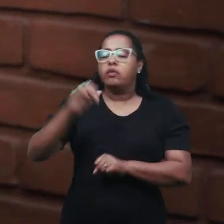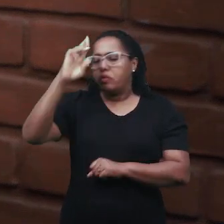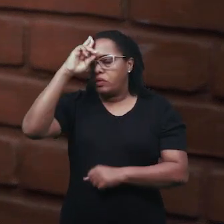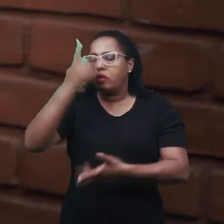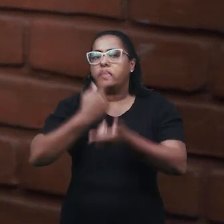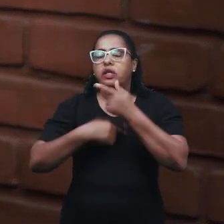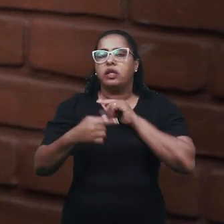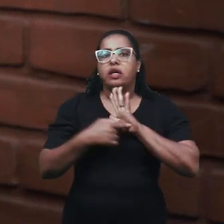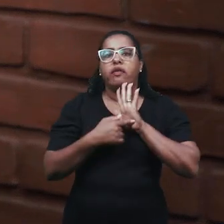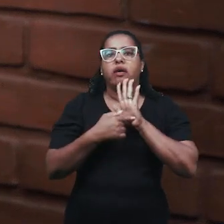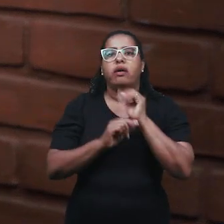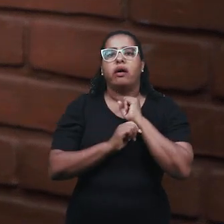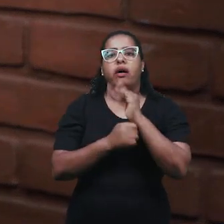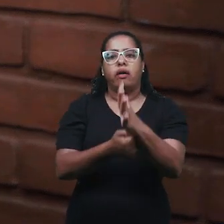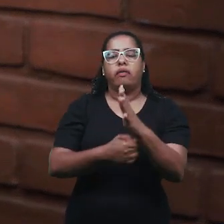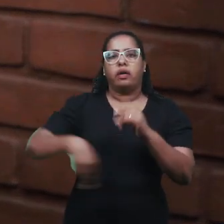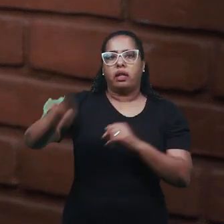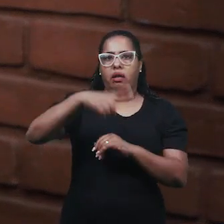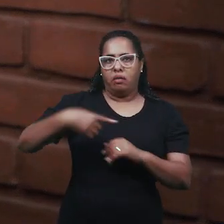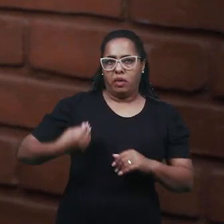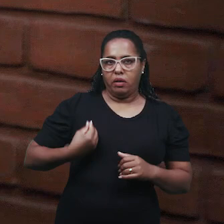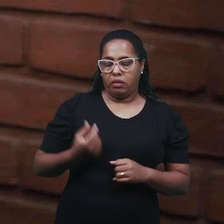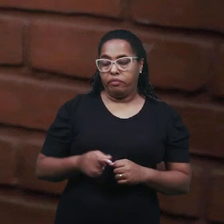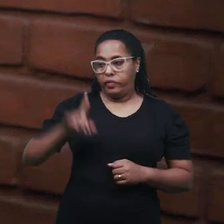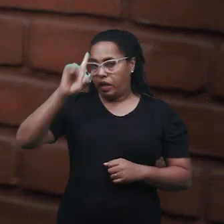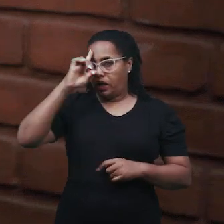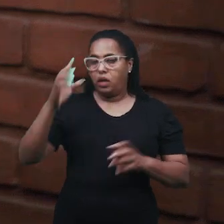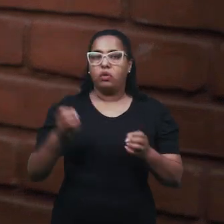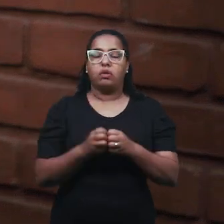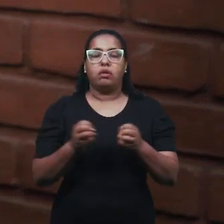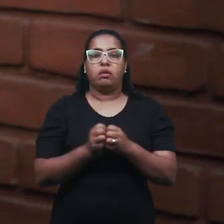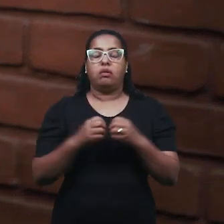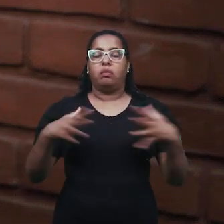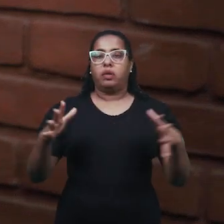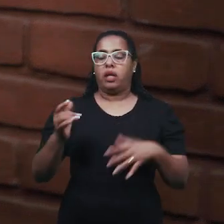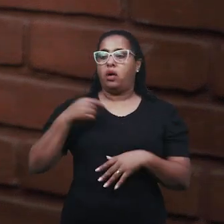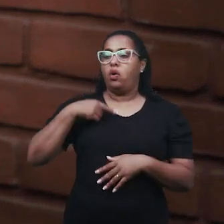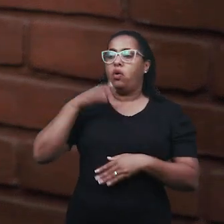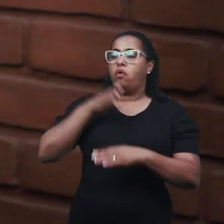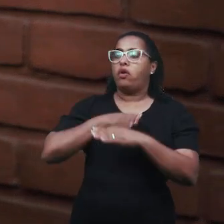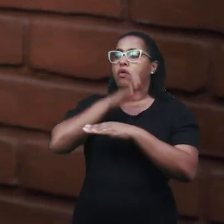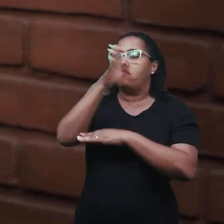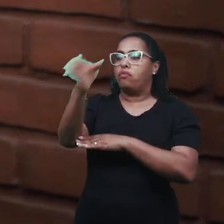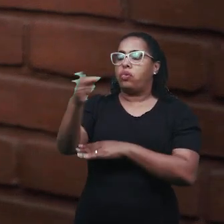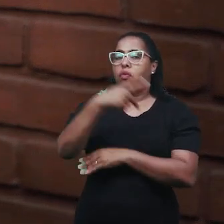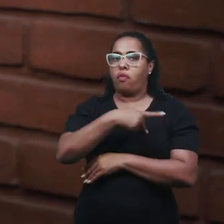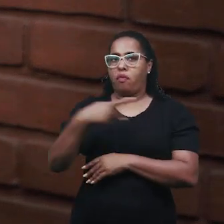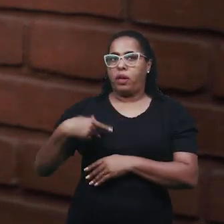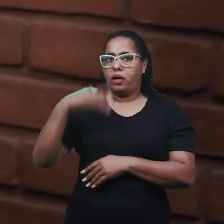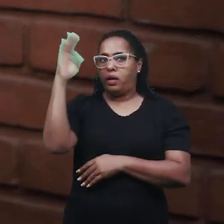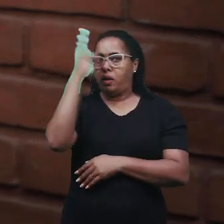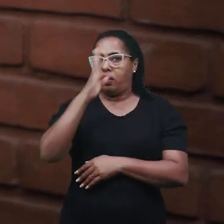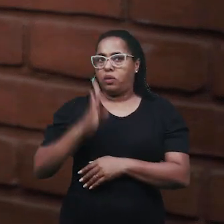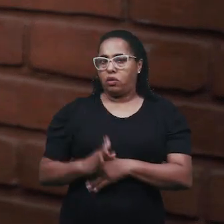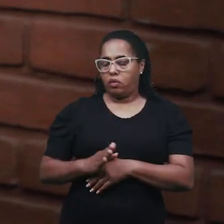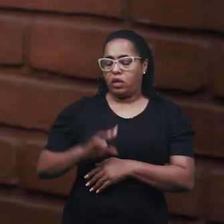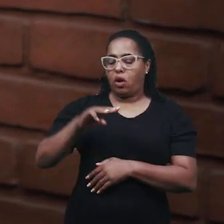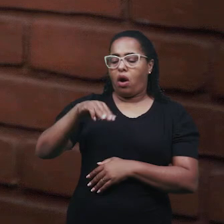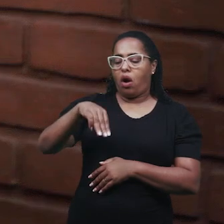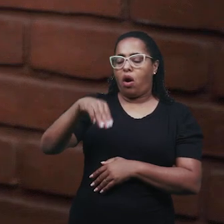para a gente. E Deus fez um milagre, foi um pastor do Brasil para